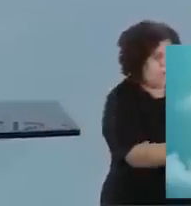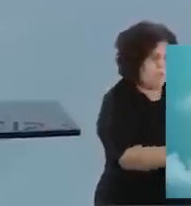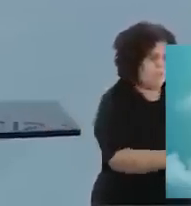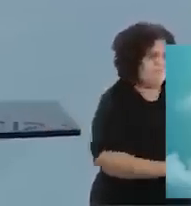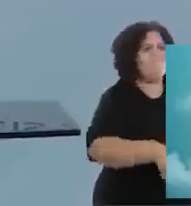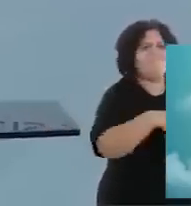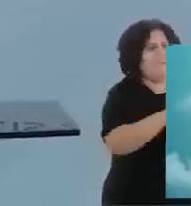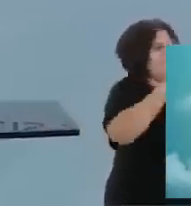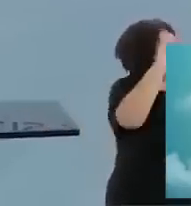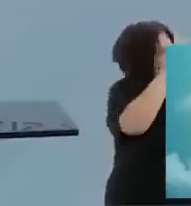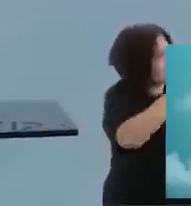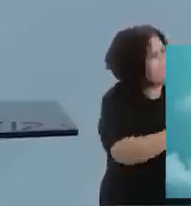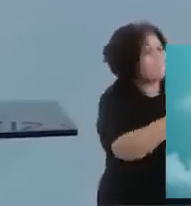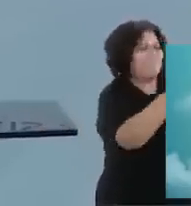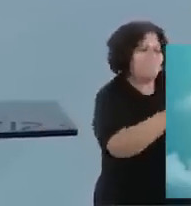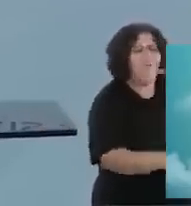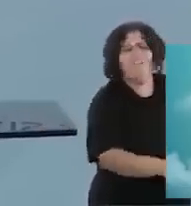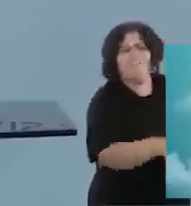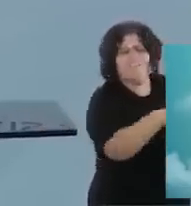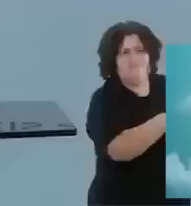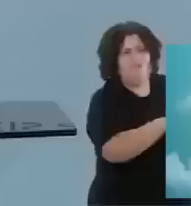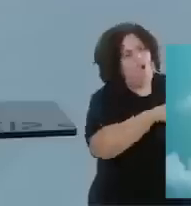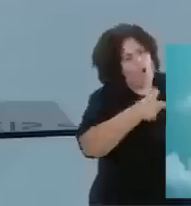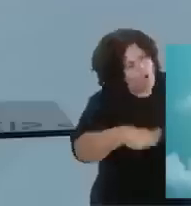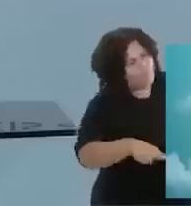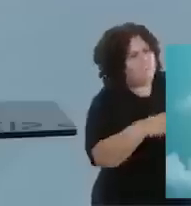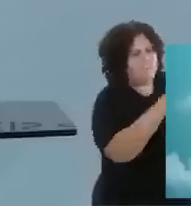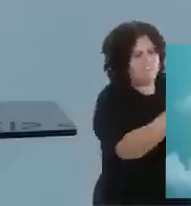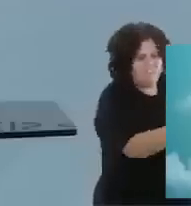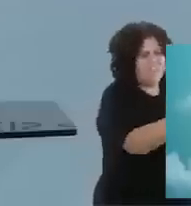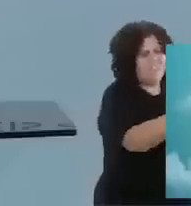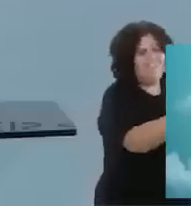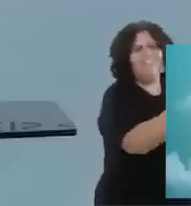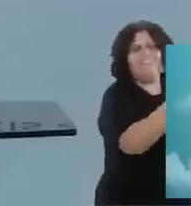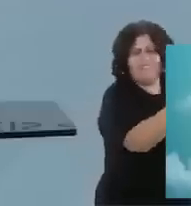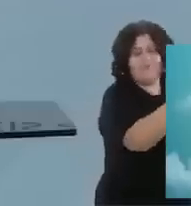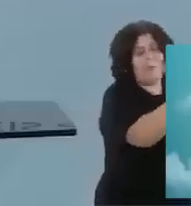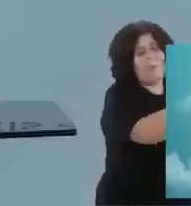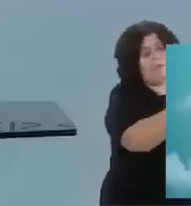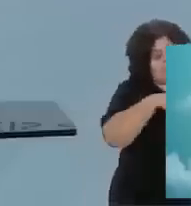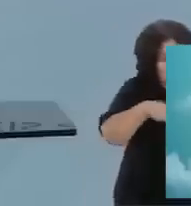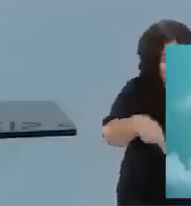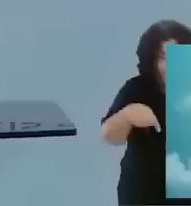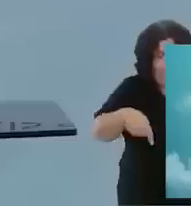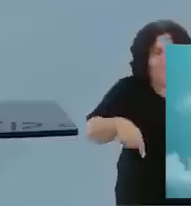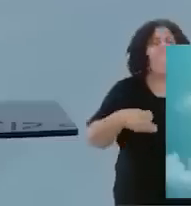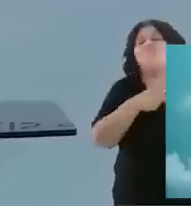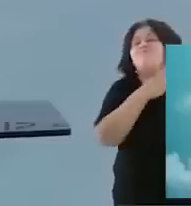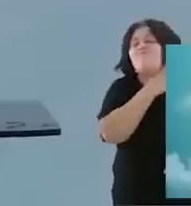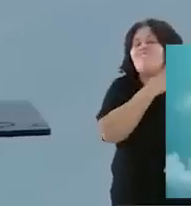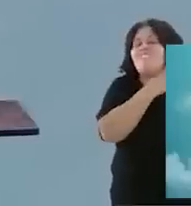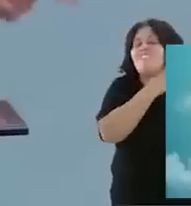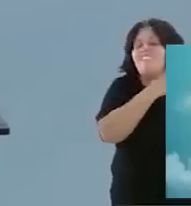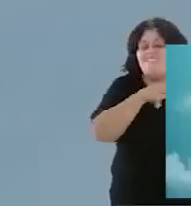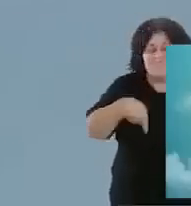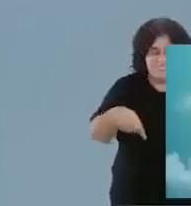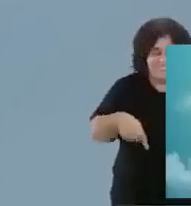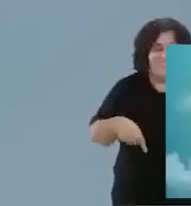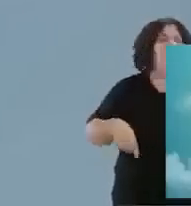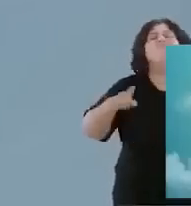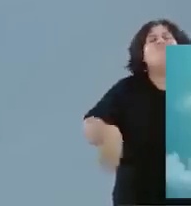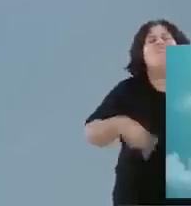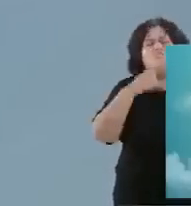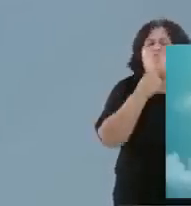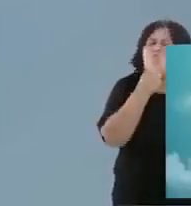graça e paz, né? Mas nós, preteriano assim, mais nosso, né? Bom dia, boa tarde, boa